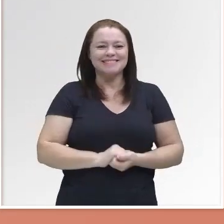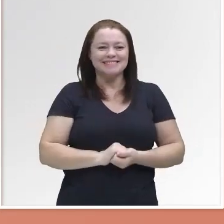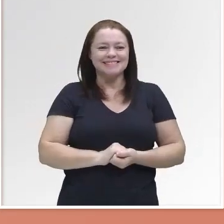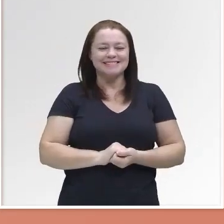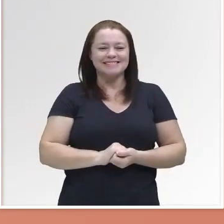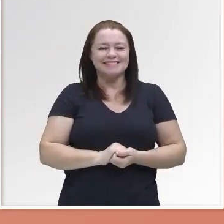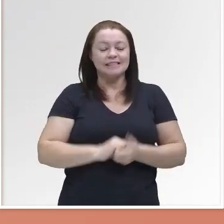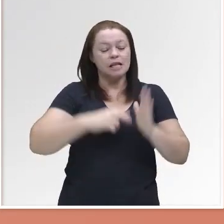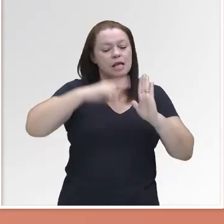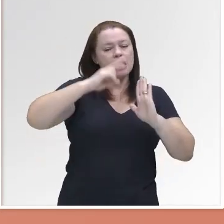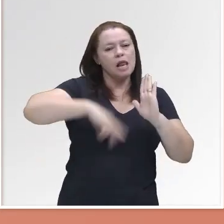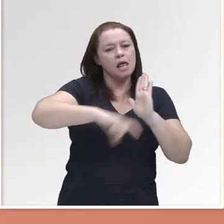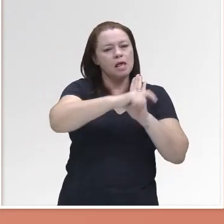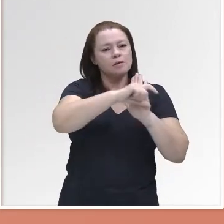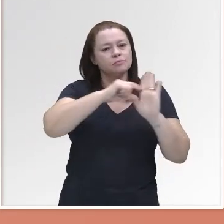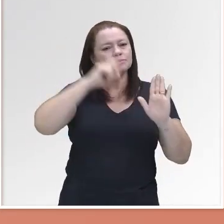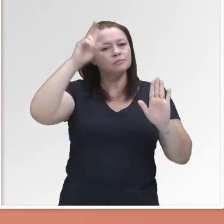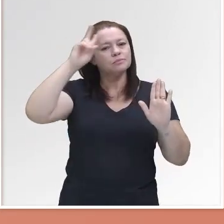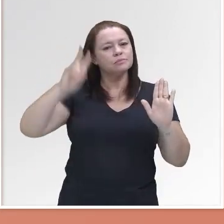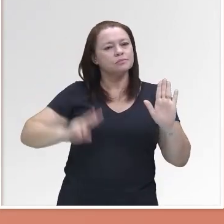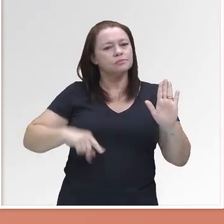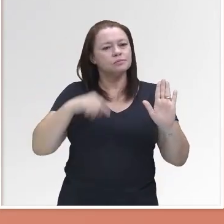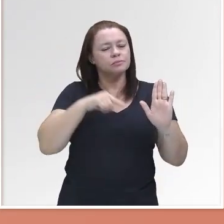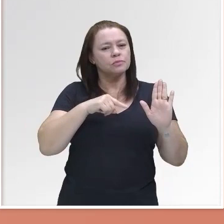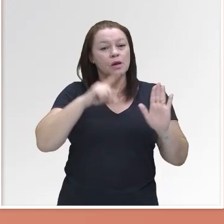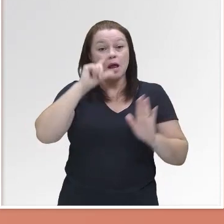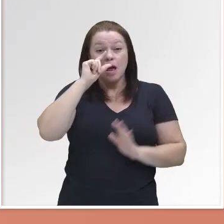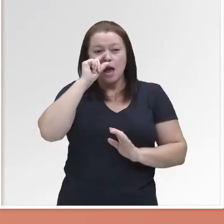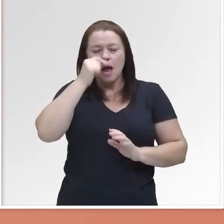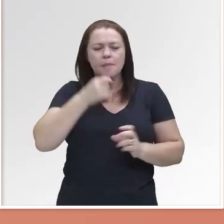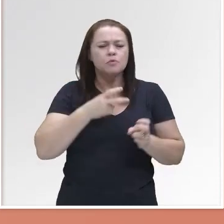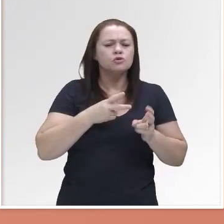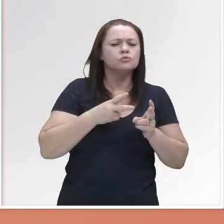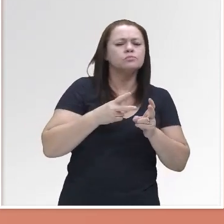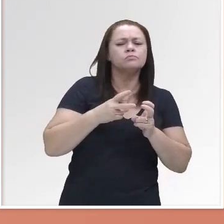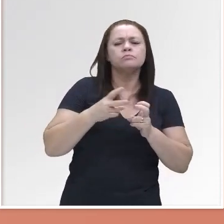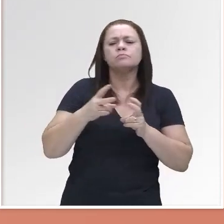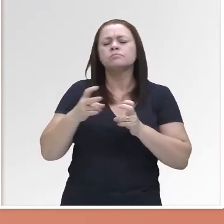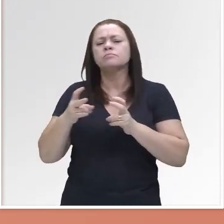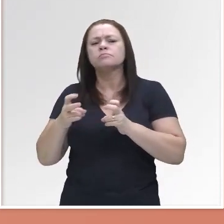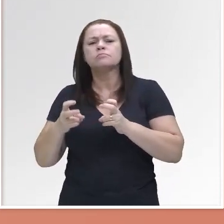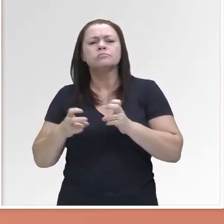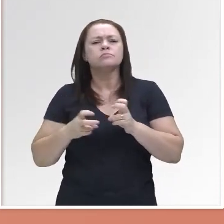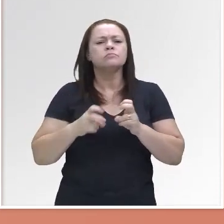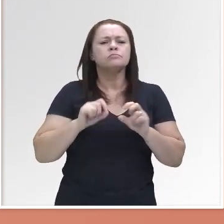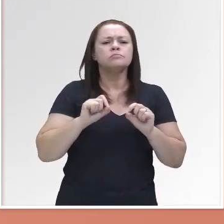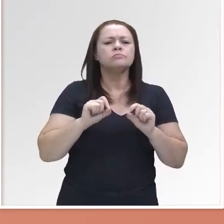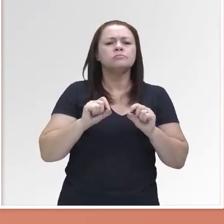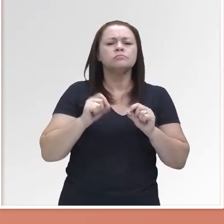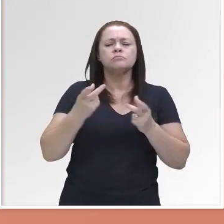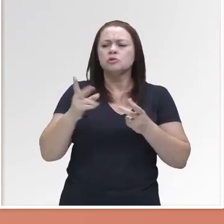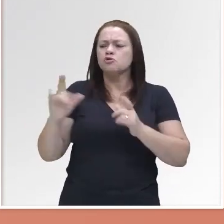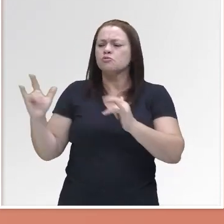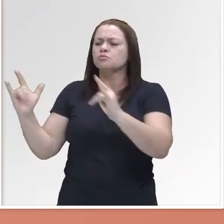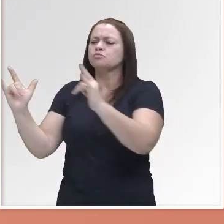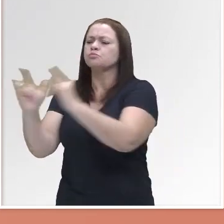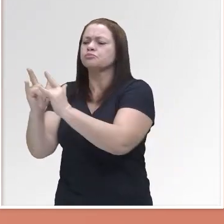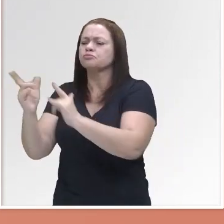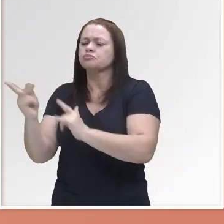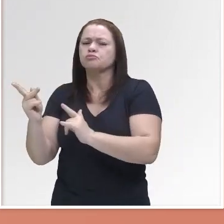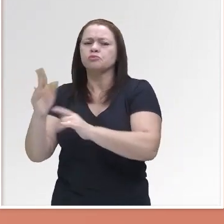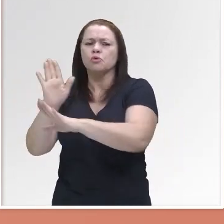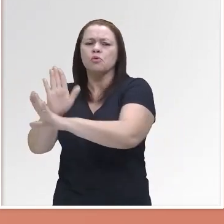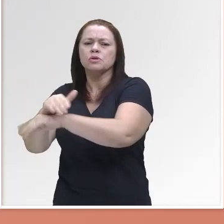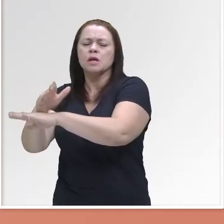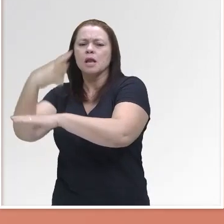o trecho da história. Úrsula observava Ariel e o príncipe cada vez mais apaixonados.